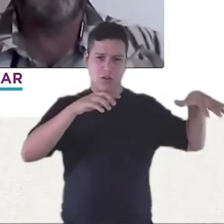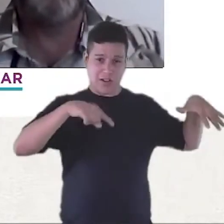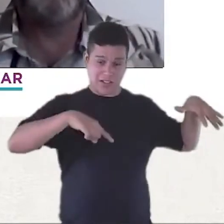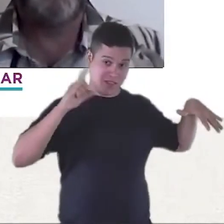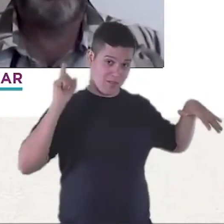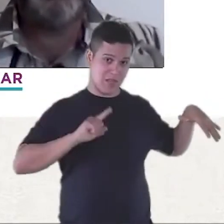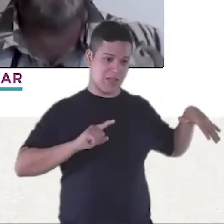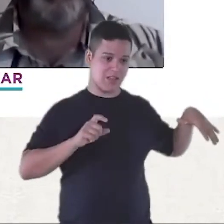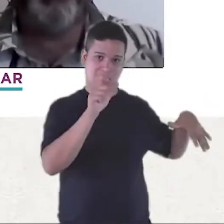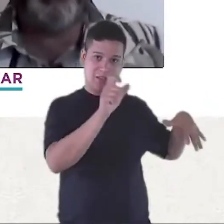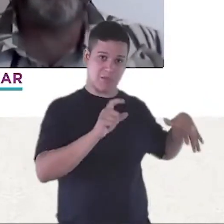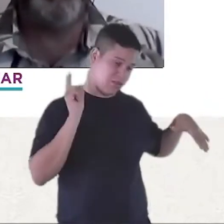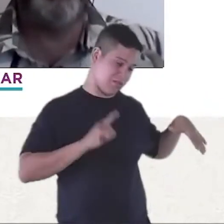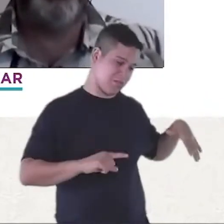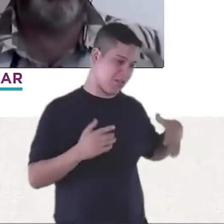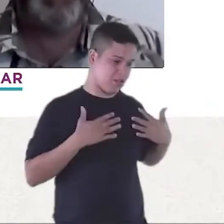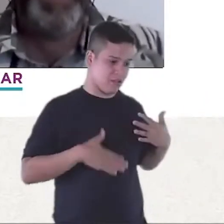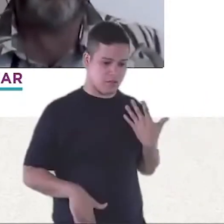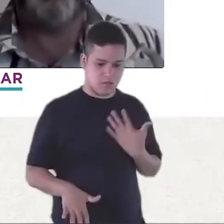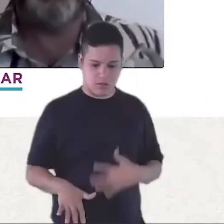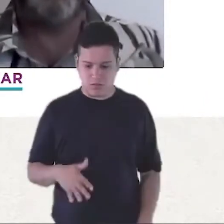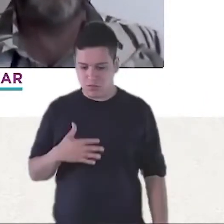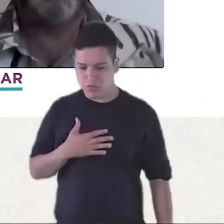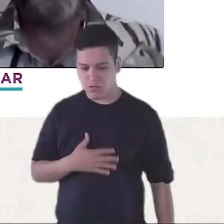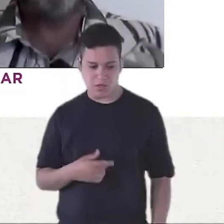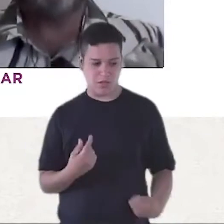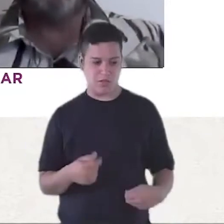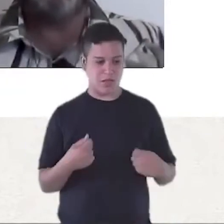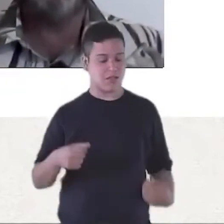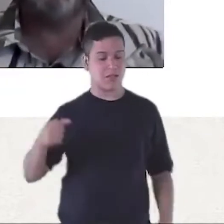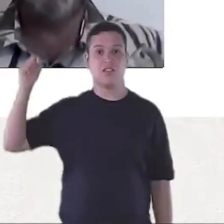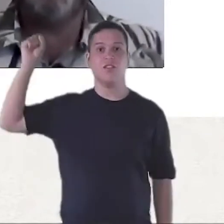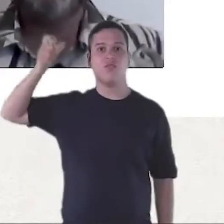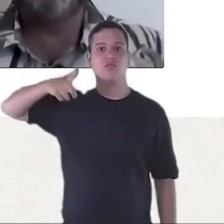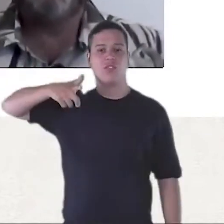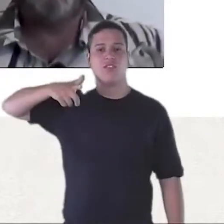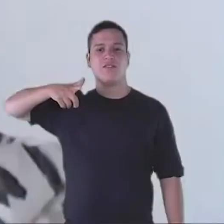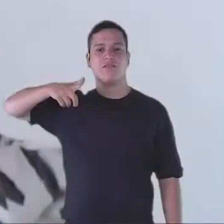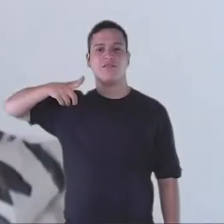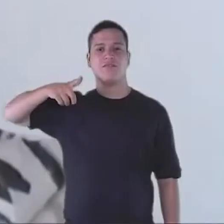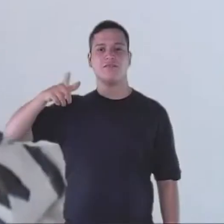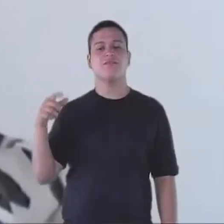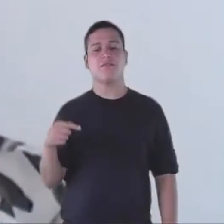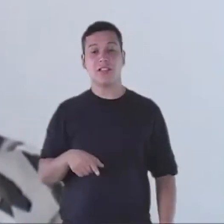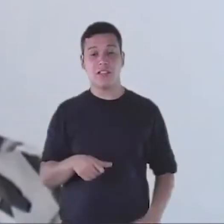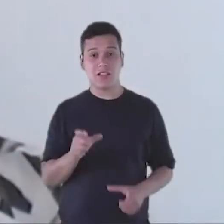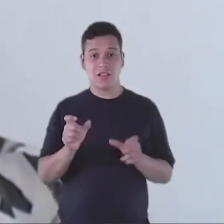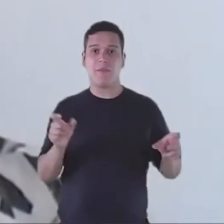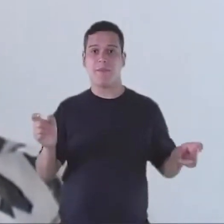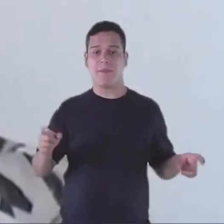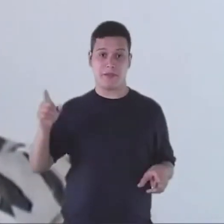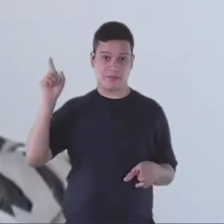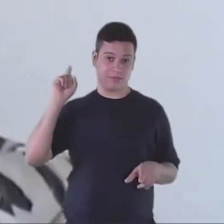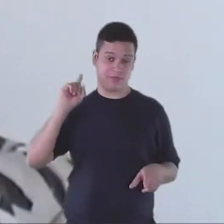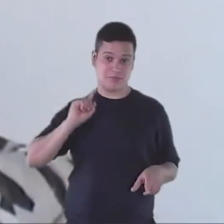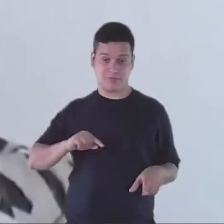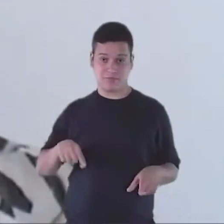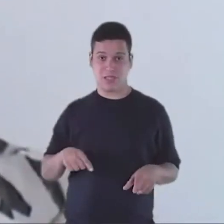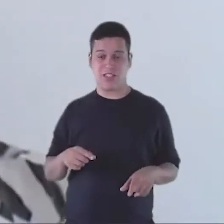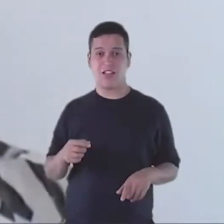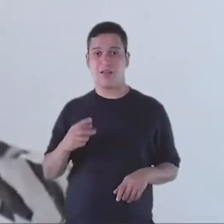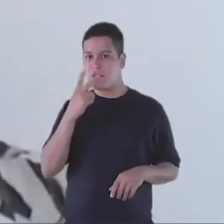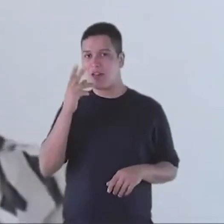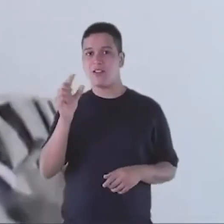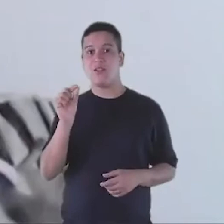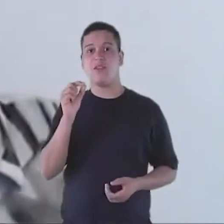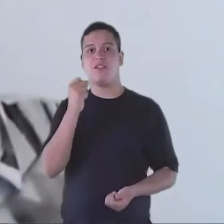profunda. Ele precisa da luz, ele é solar. Tanto que o mineiro, ele é viciado em